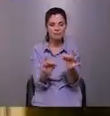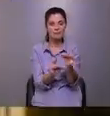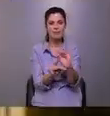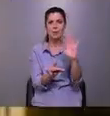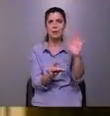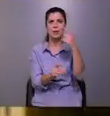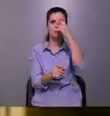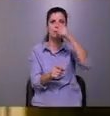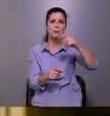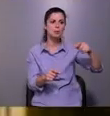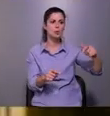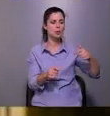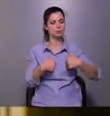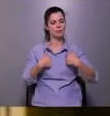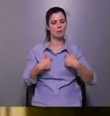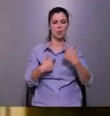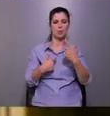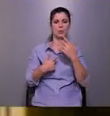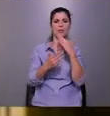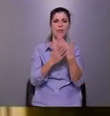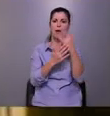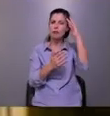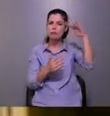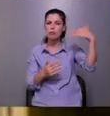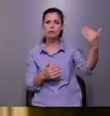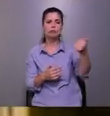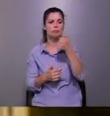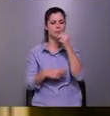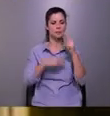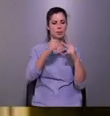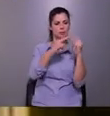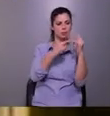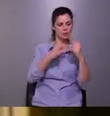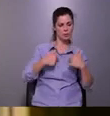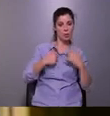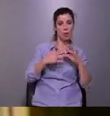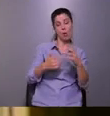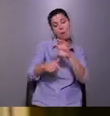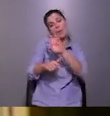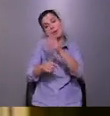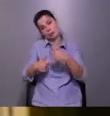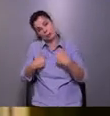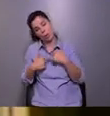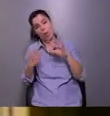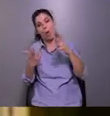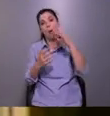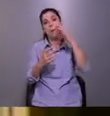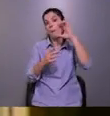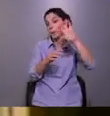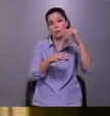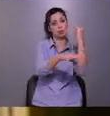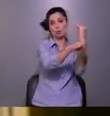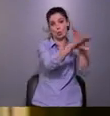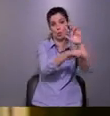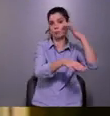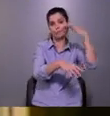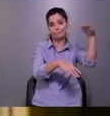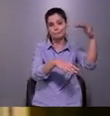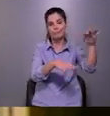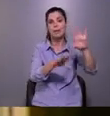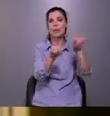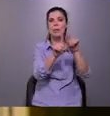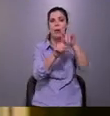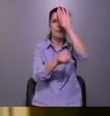quer que as pessoas decidam construir o seu futuro, no país ou fora dele, encontrem sempre ali, como diz o